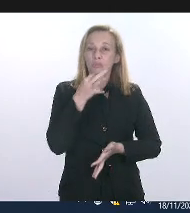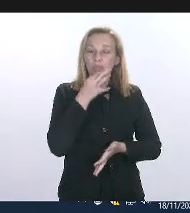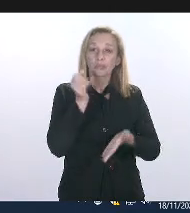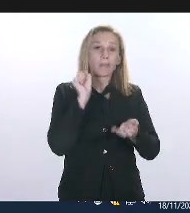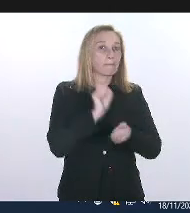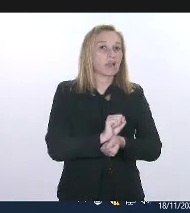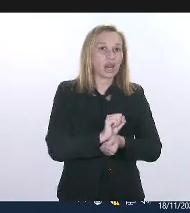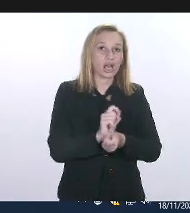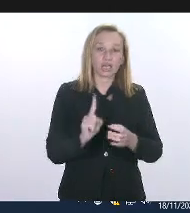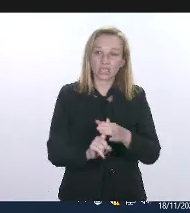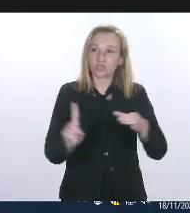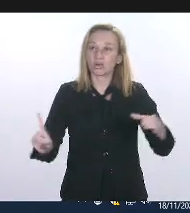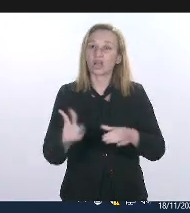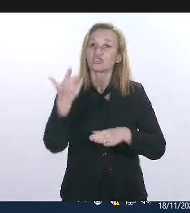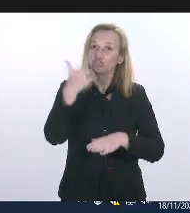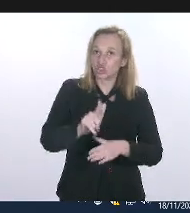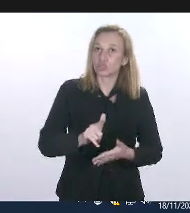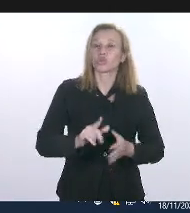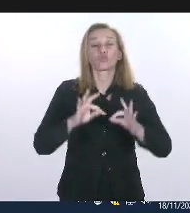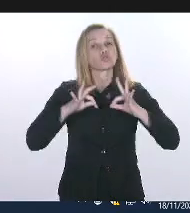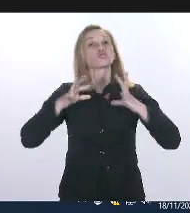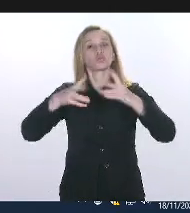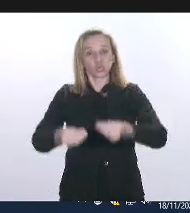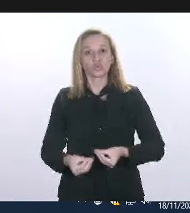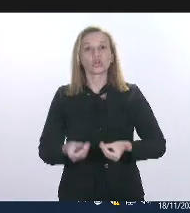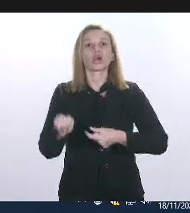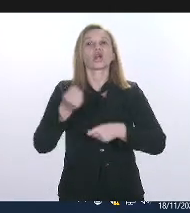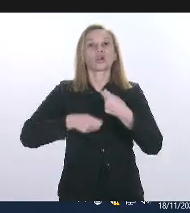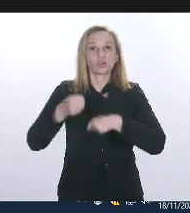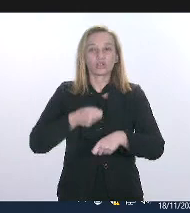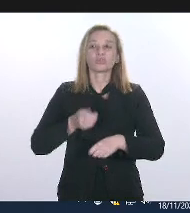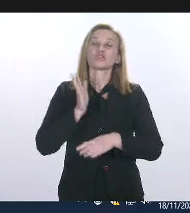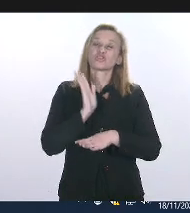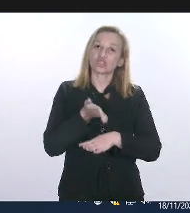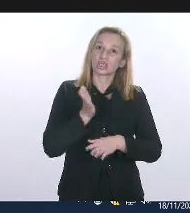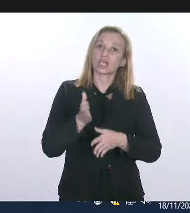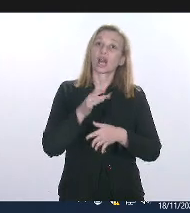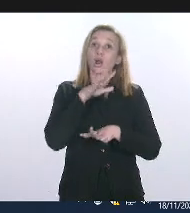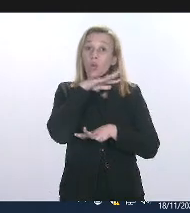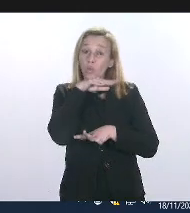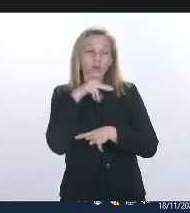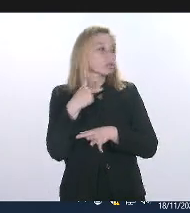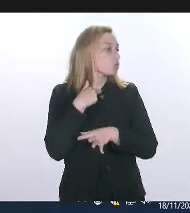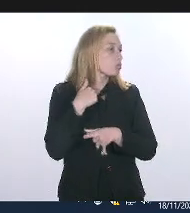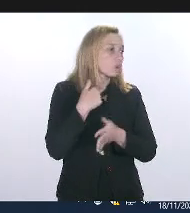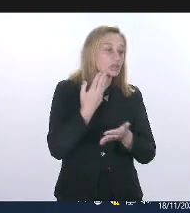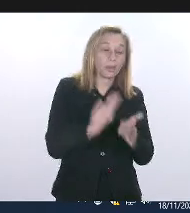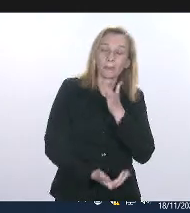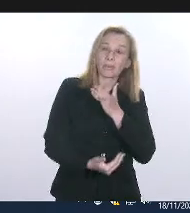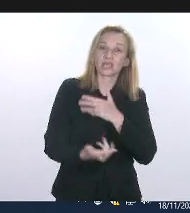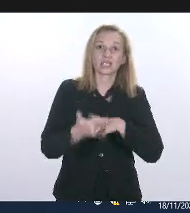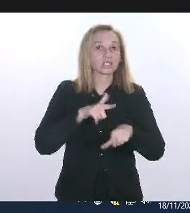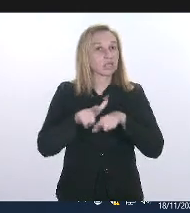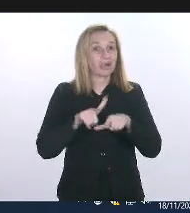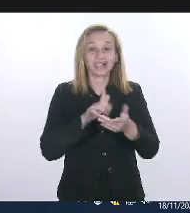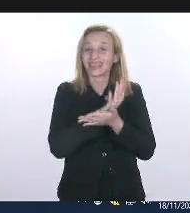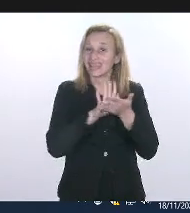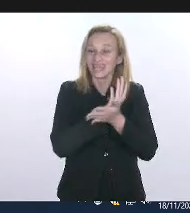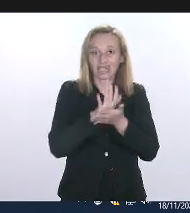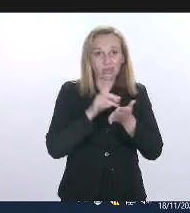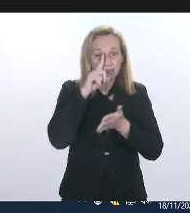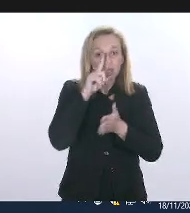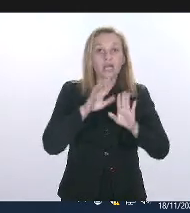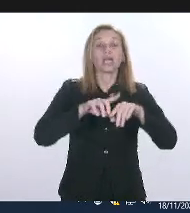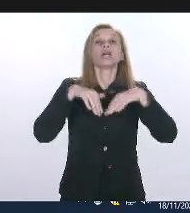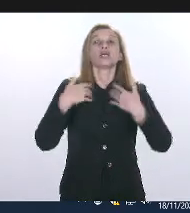parar e isolar novamente tudo. A economia já está cambaleante, a gente não pode ter mais perdas de empregos e mais situações de risco.